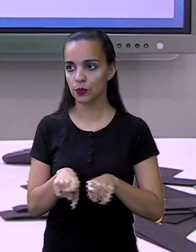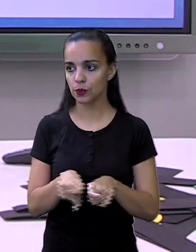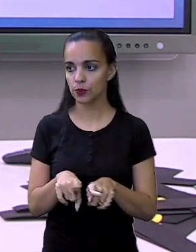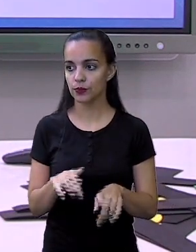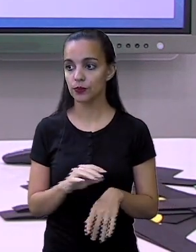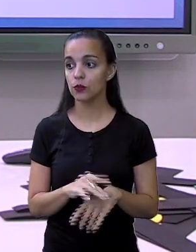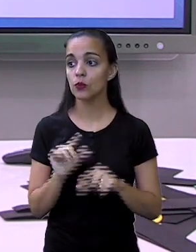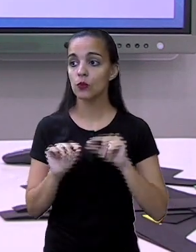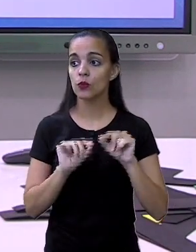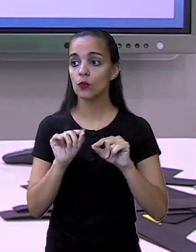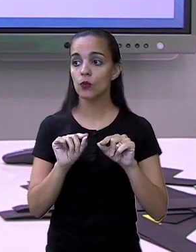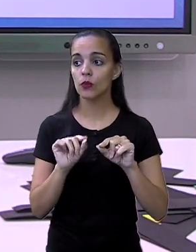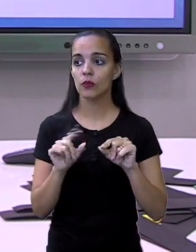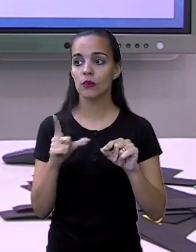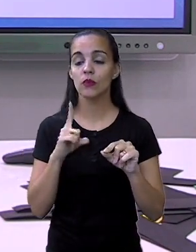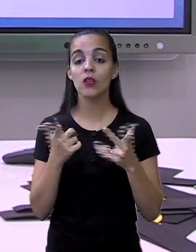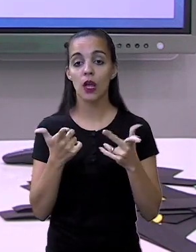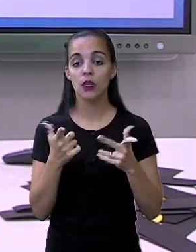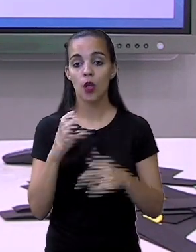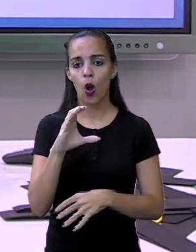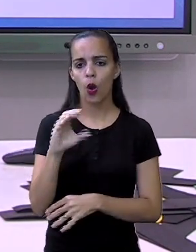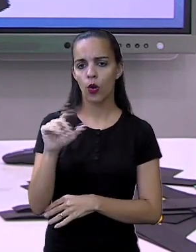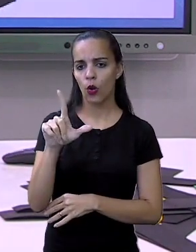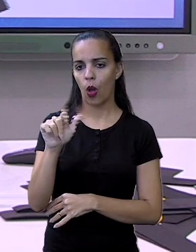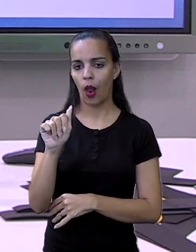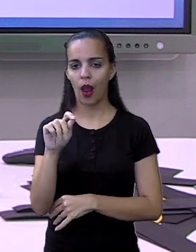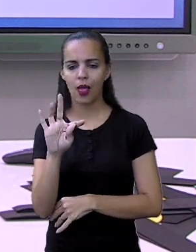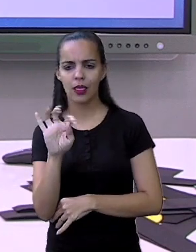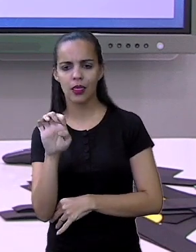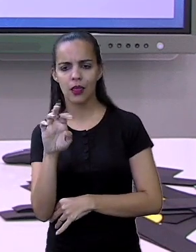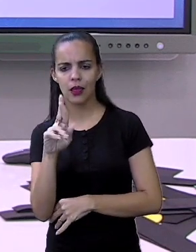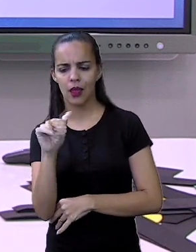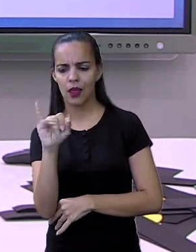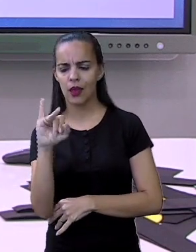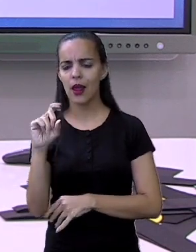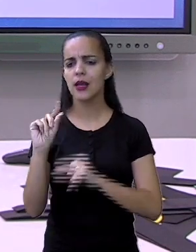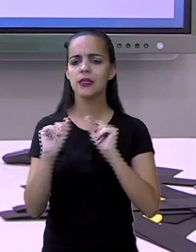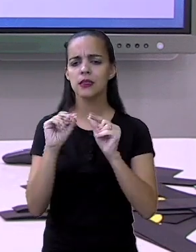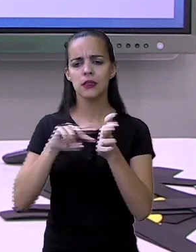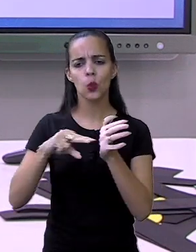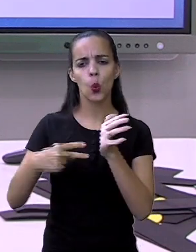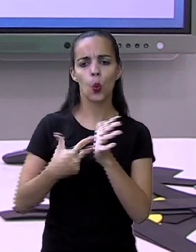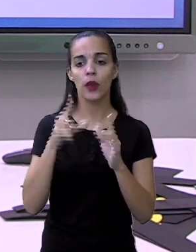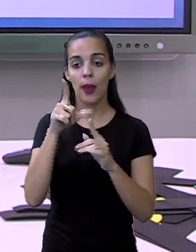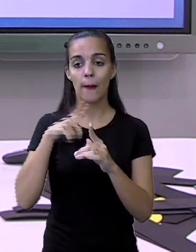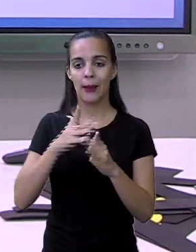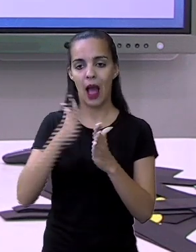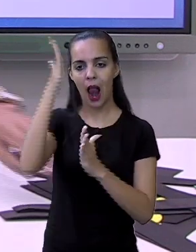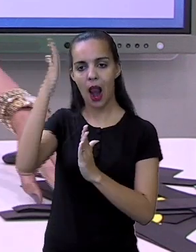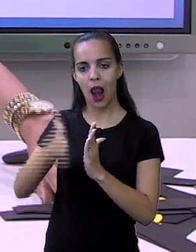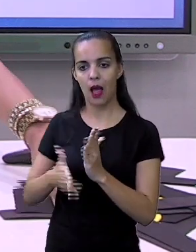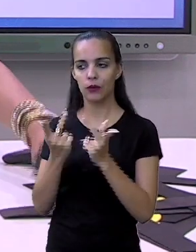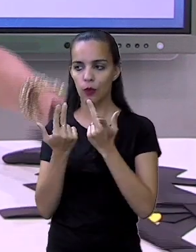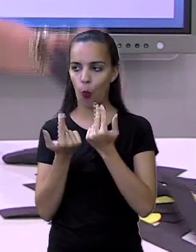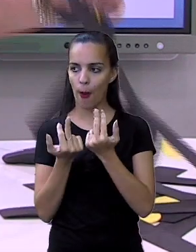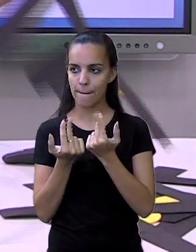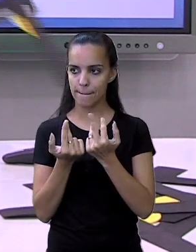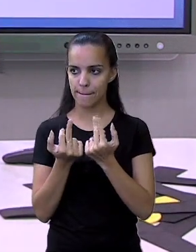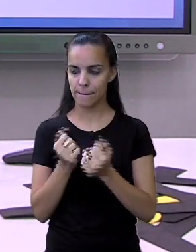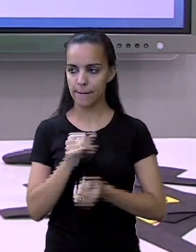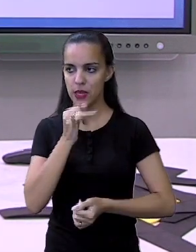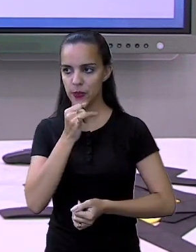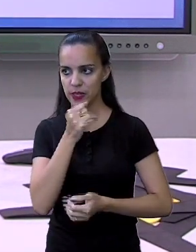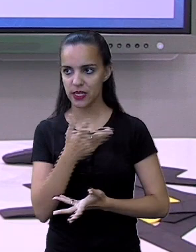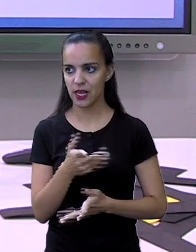nós vamos ver os colaterais. O que são ângulos colaterais? Lembre-se que alterno, eu falei com